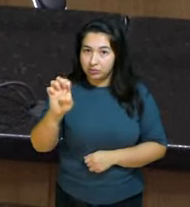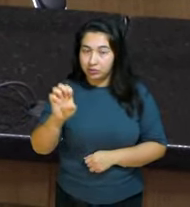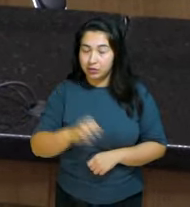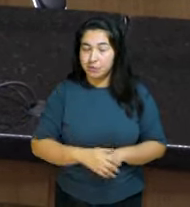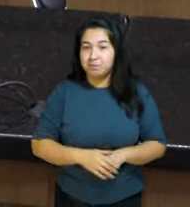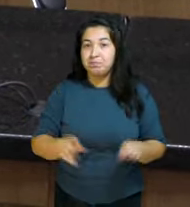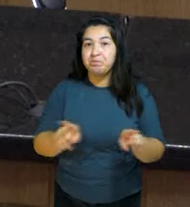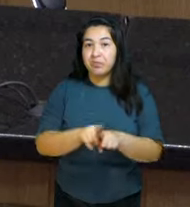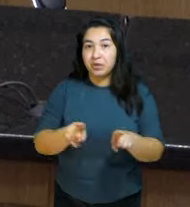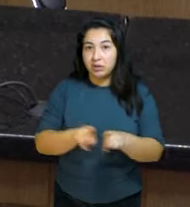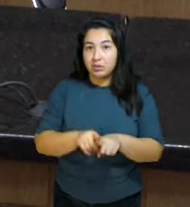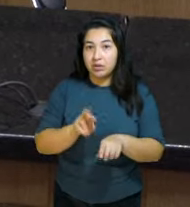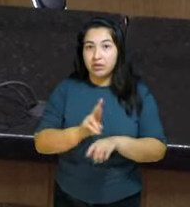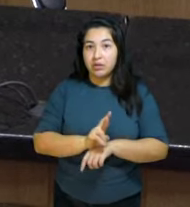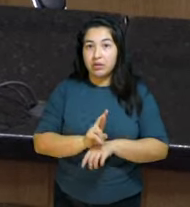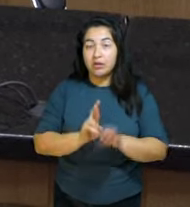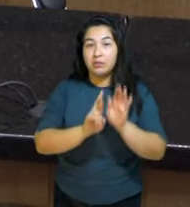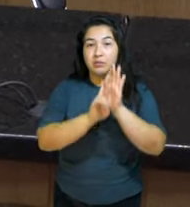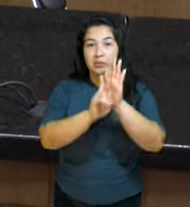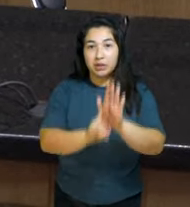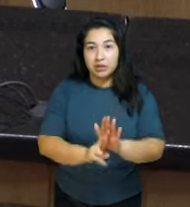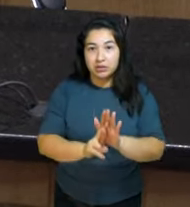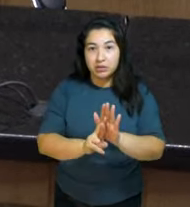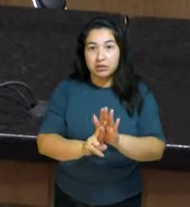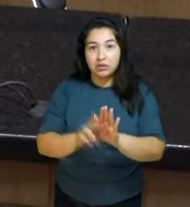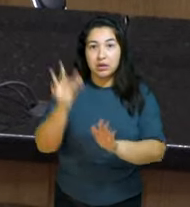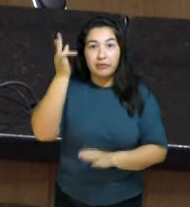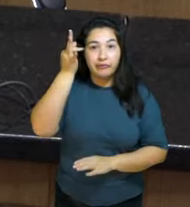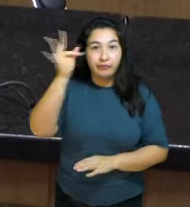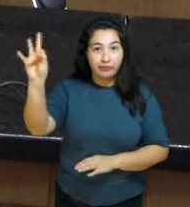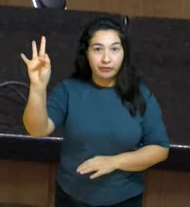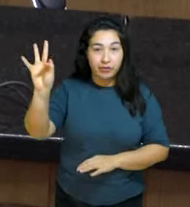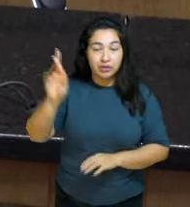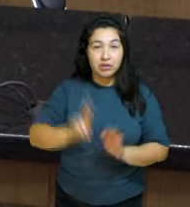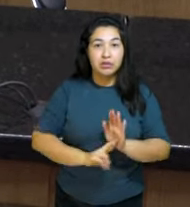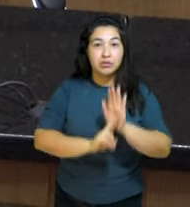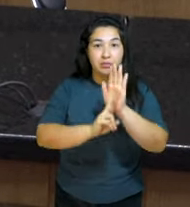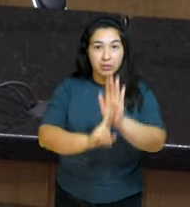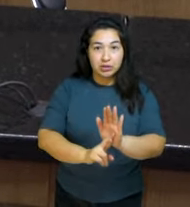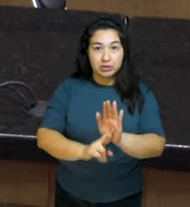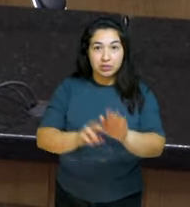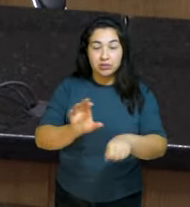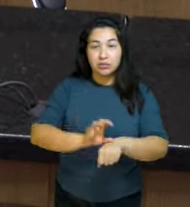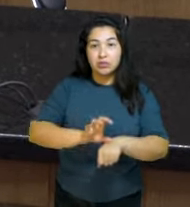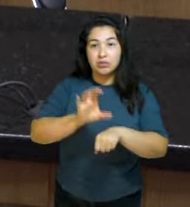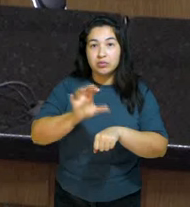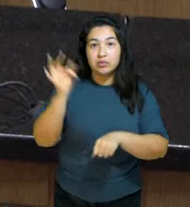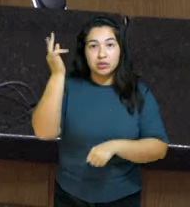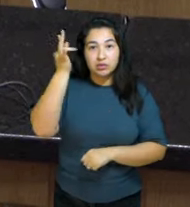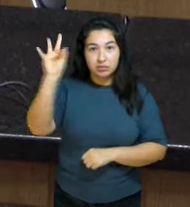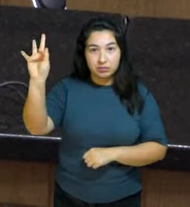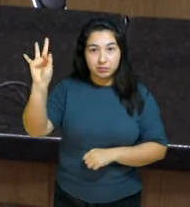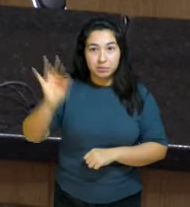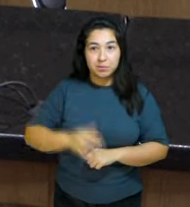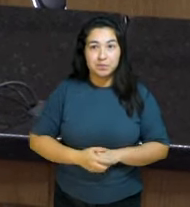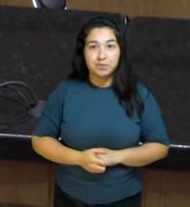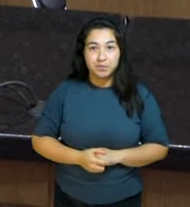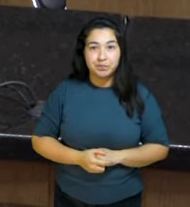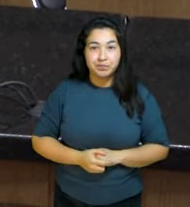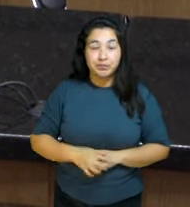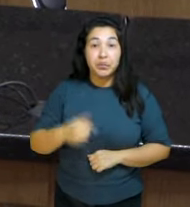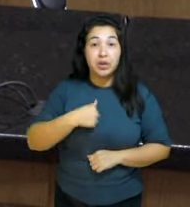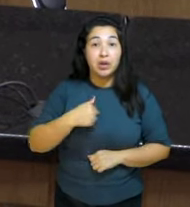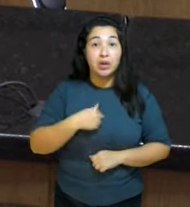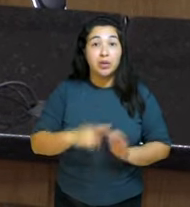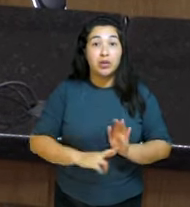das federações, e eu sou representante no Conselho Estadual de Esportes das federações, sou representante